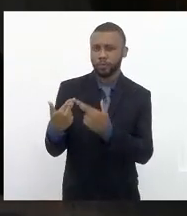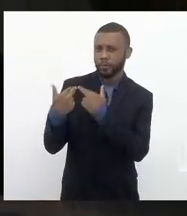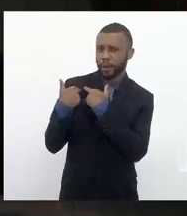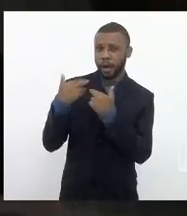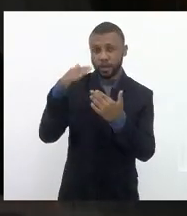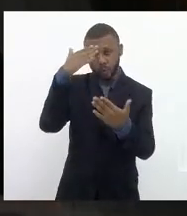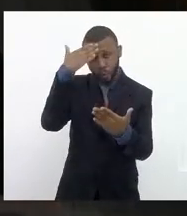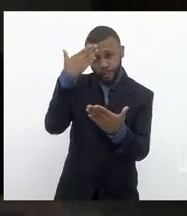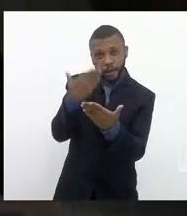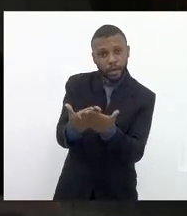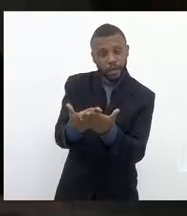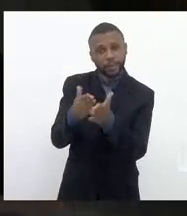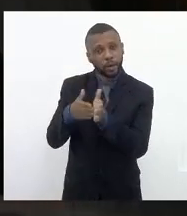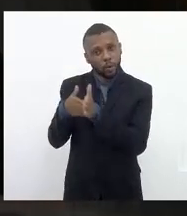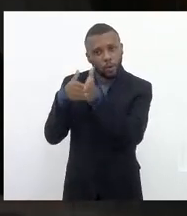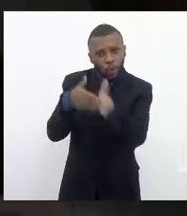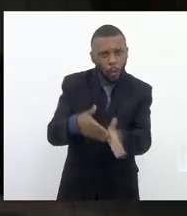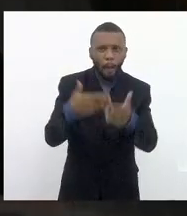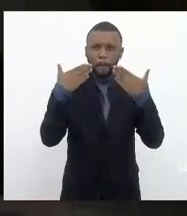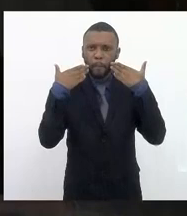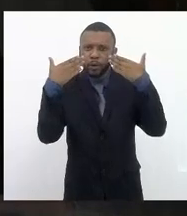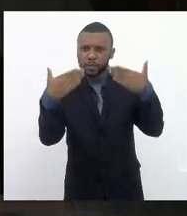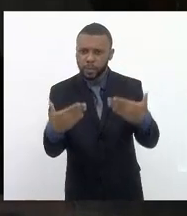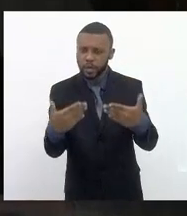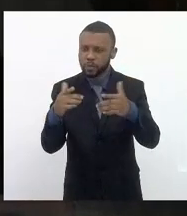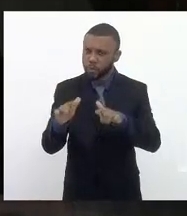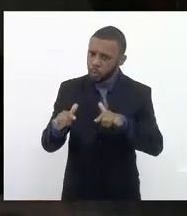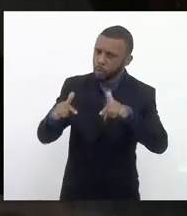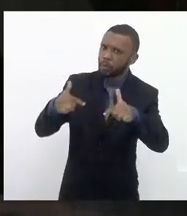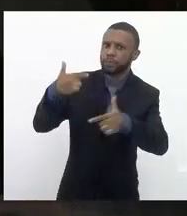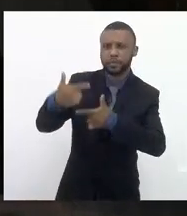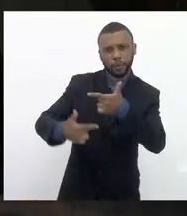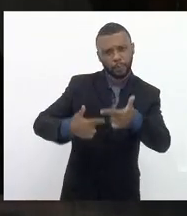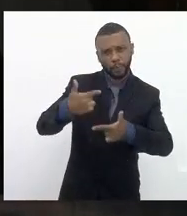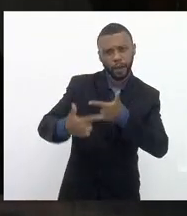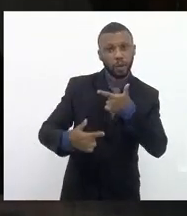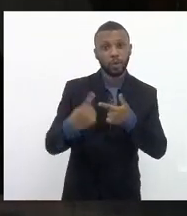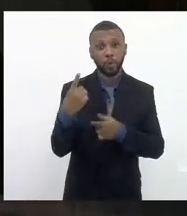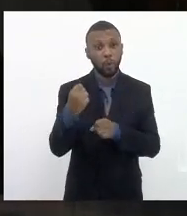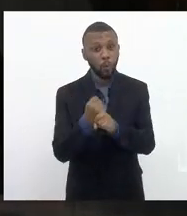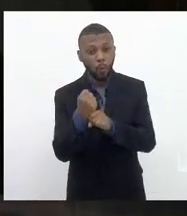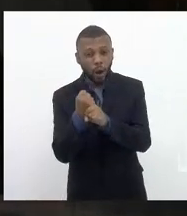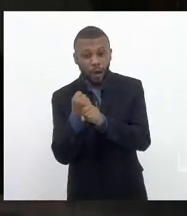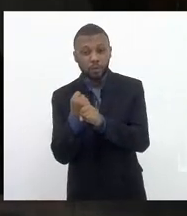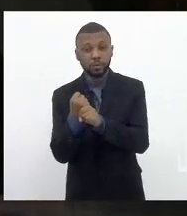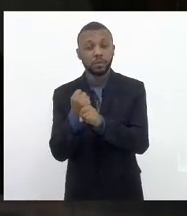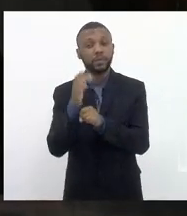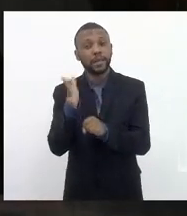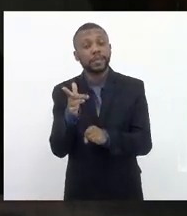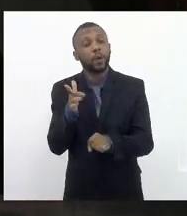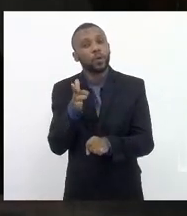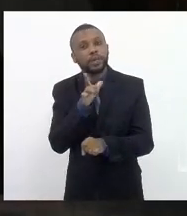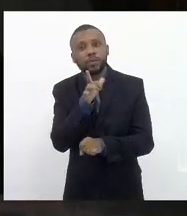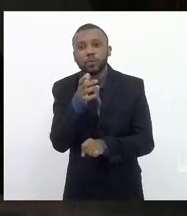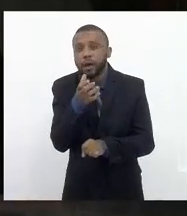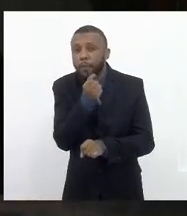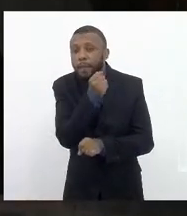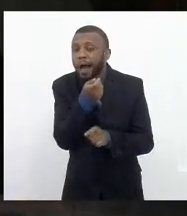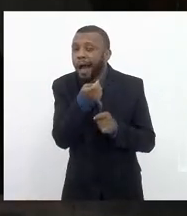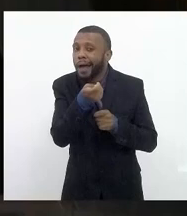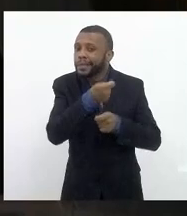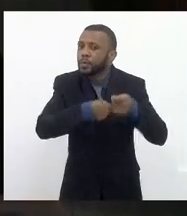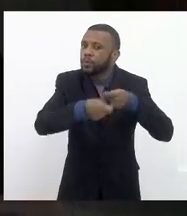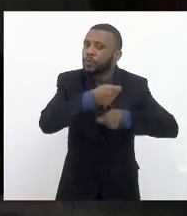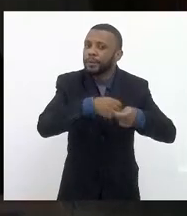honestidade dizendo a que veio e pouco menos de um ano está recuperando as economias do Estado do Rio de